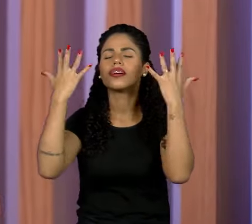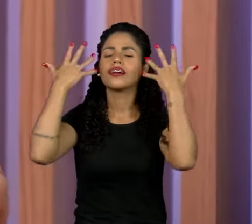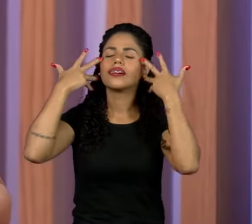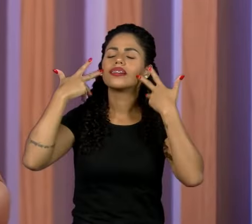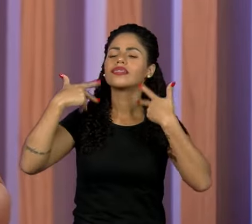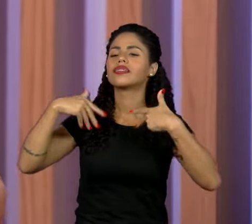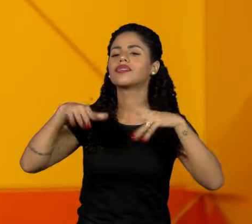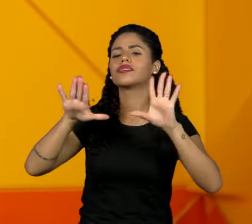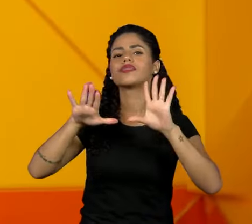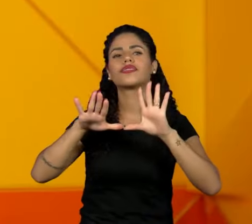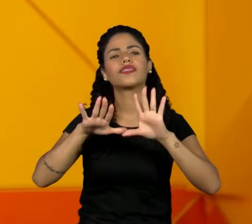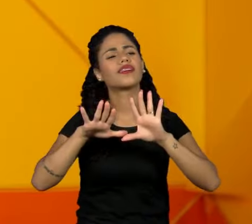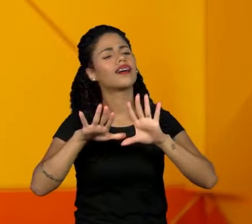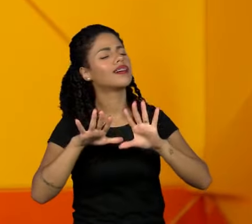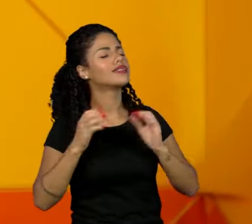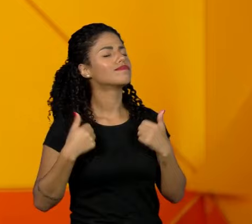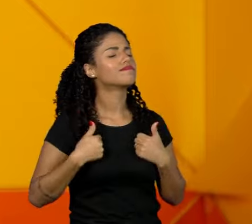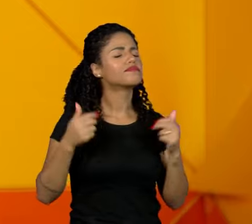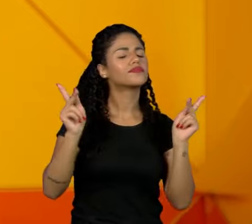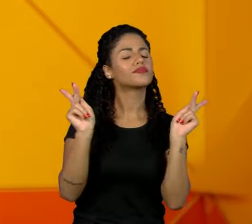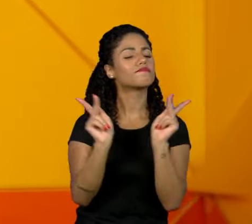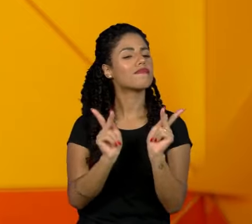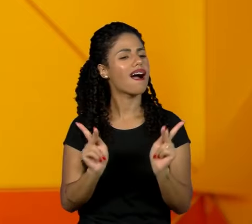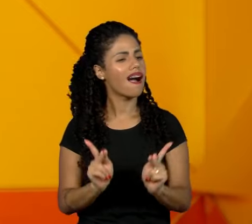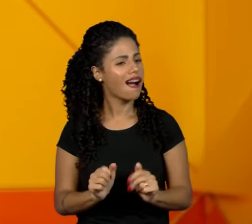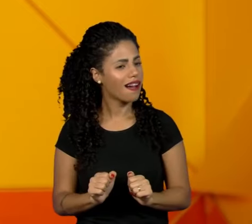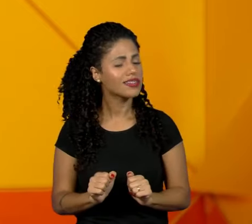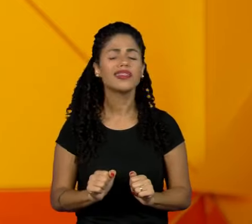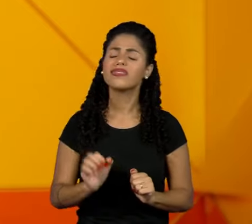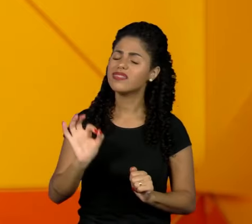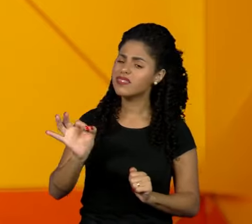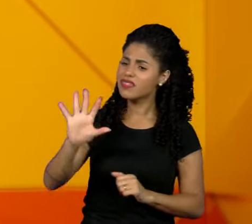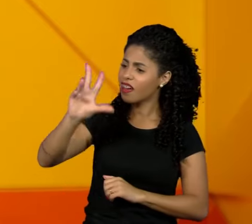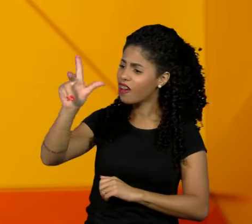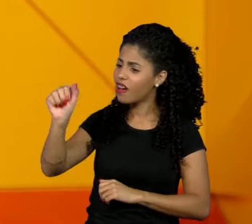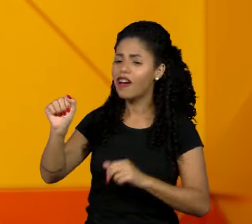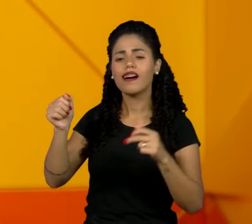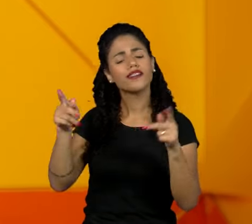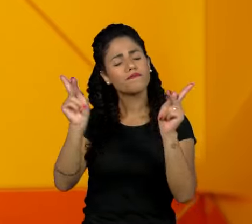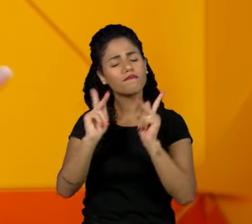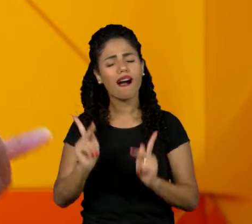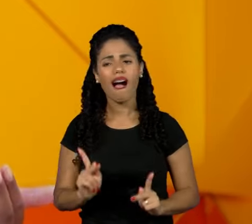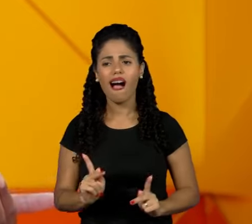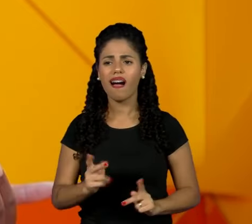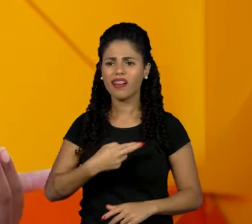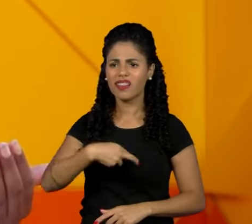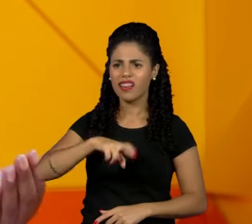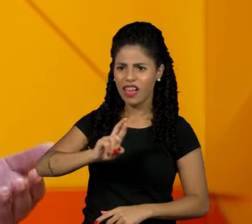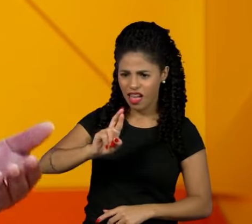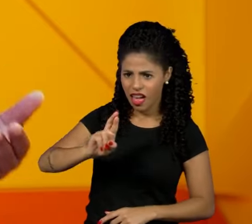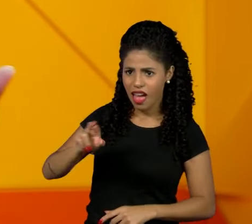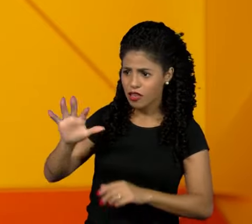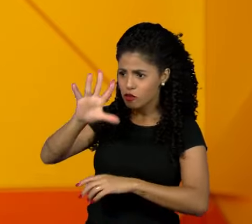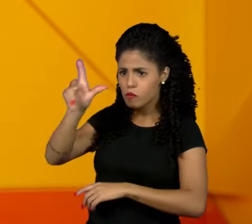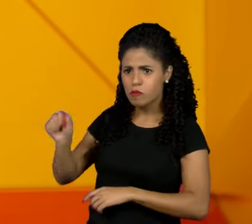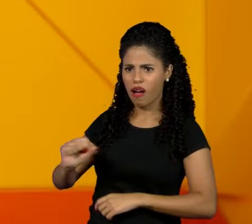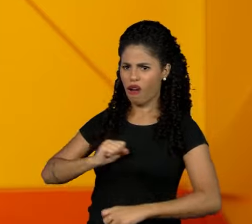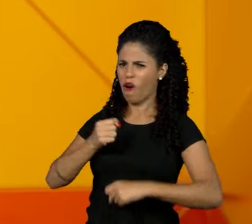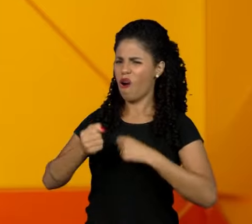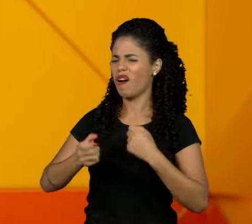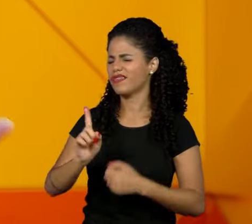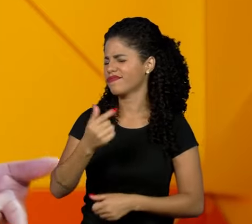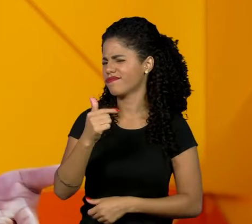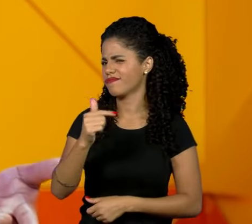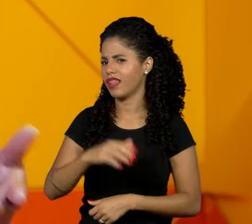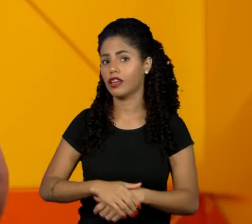são muito, muito pacíficas. Muito pacíficas. Então, nunca ouvi um discurso de ódio, exato, dentro dos terreiros que frequentei. Aliás, Everton,